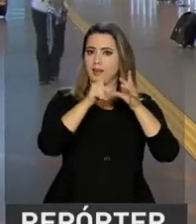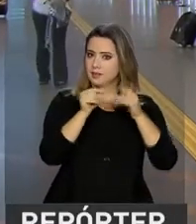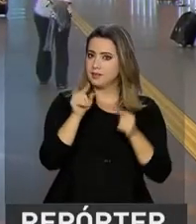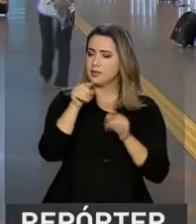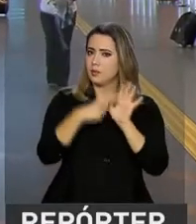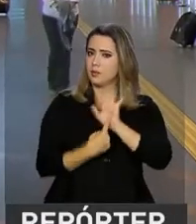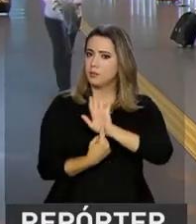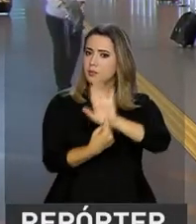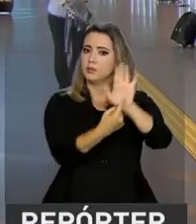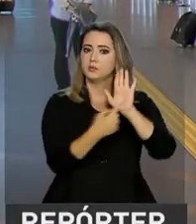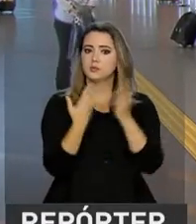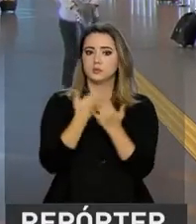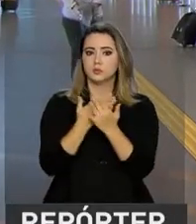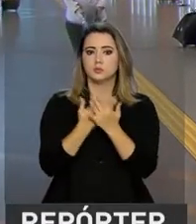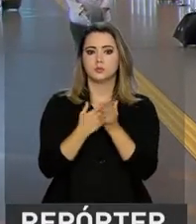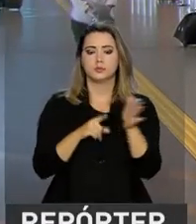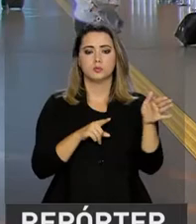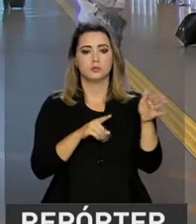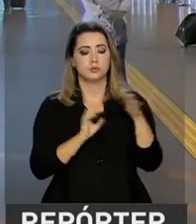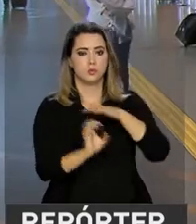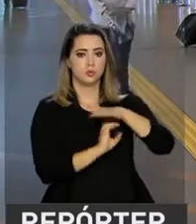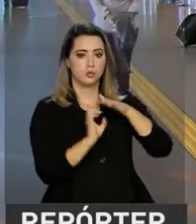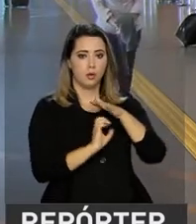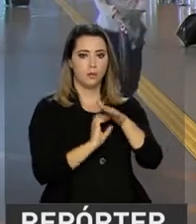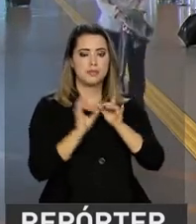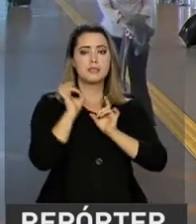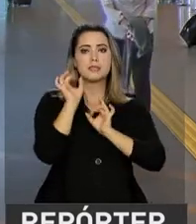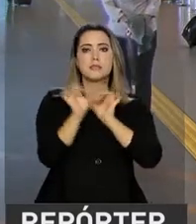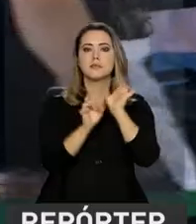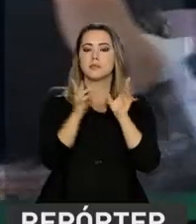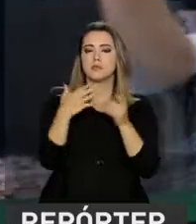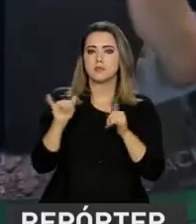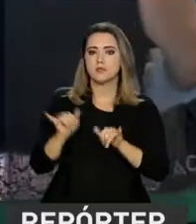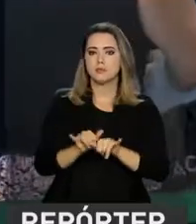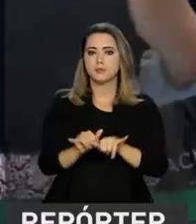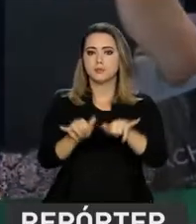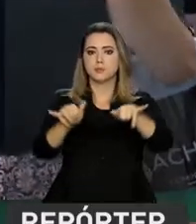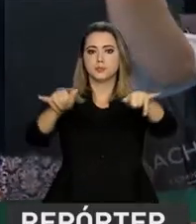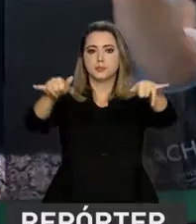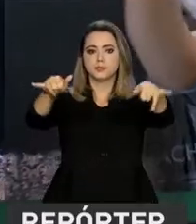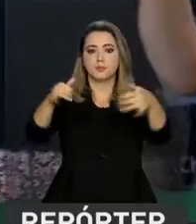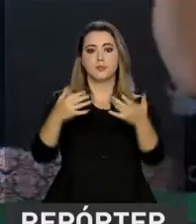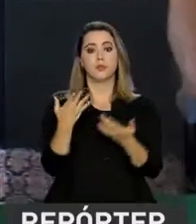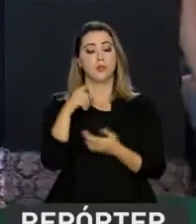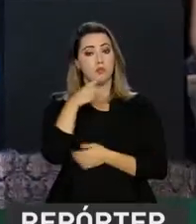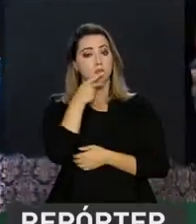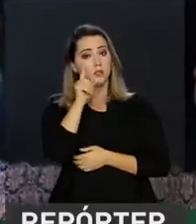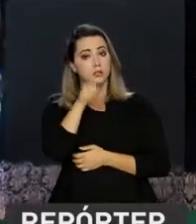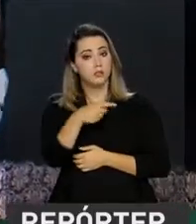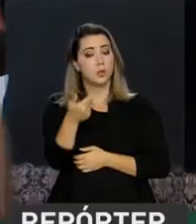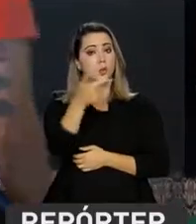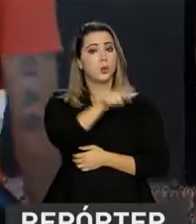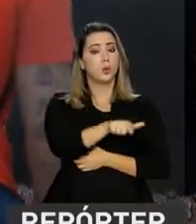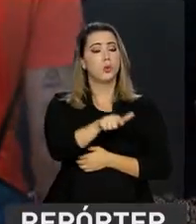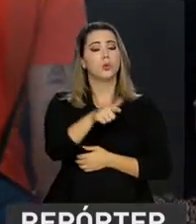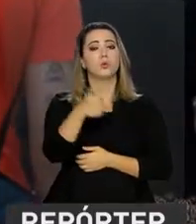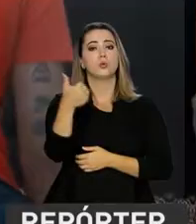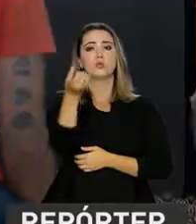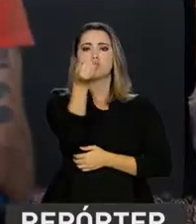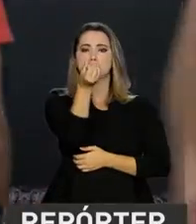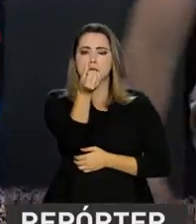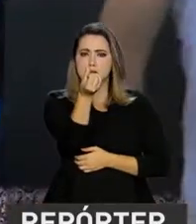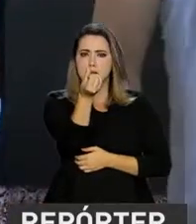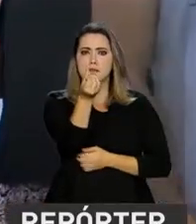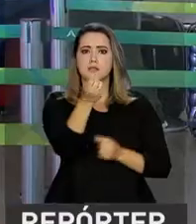internacional realizado por uma empresa especializada em aviação, OAG. De acordo com o estudo, outros 16 terminais ficaram